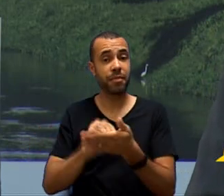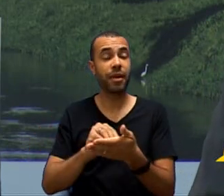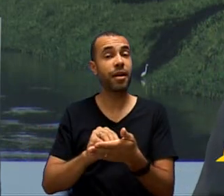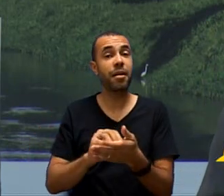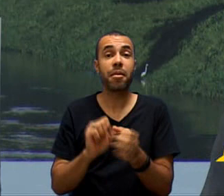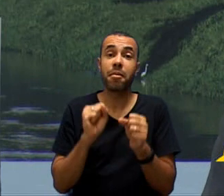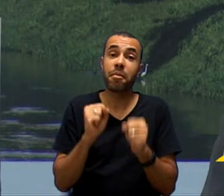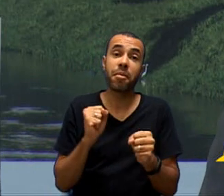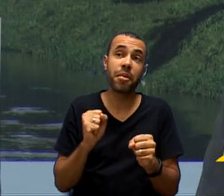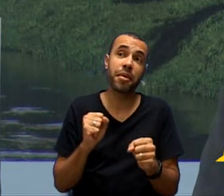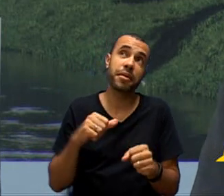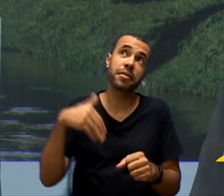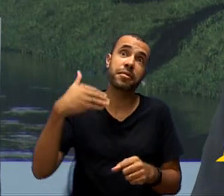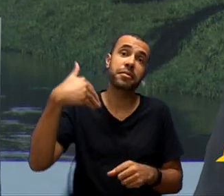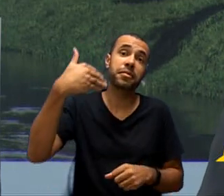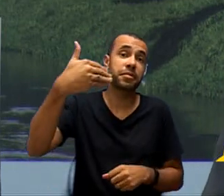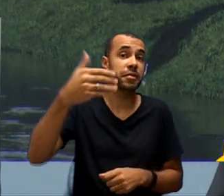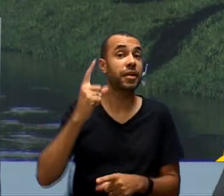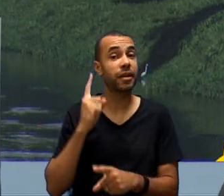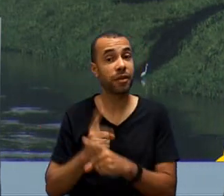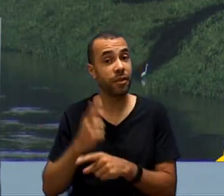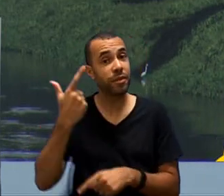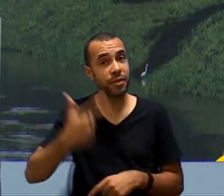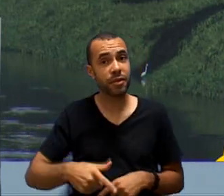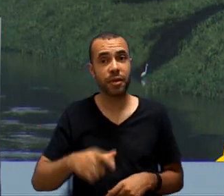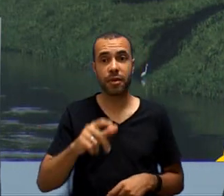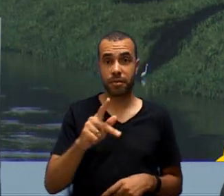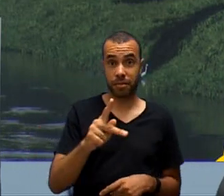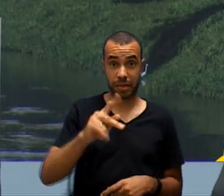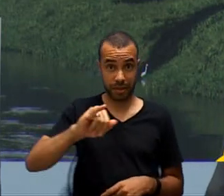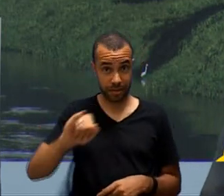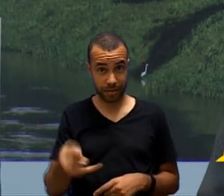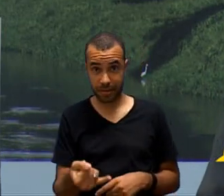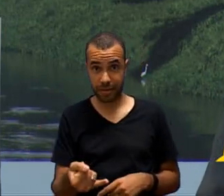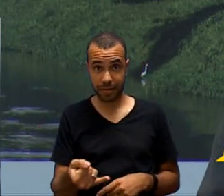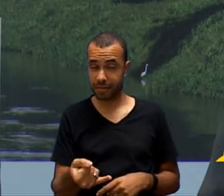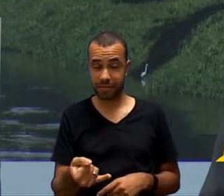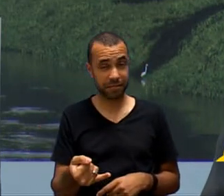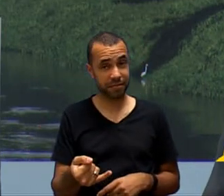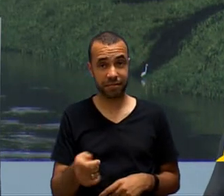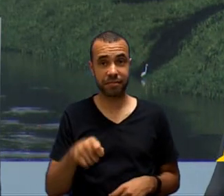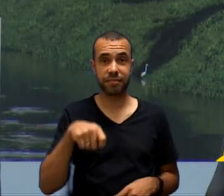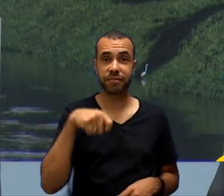encontre, não no Parlamento Jovem, mas como vereadores.